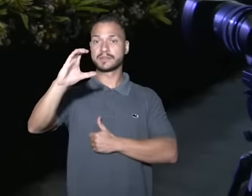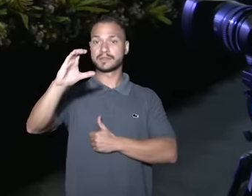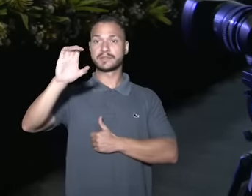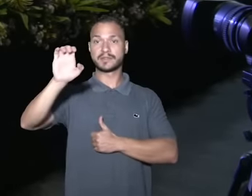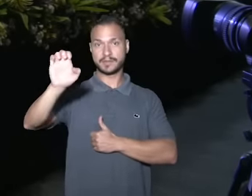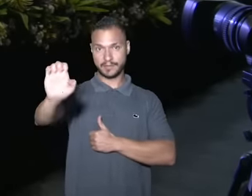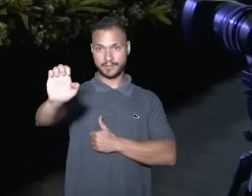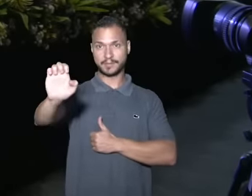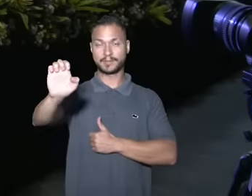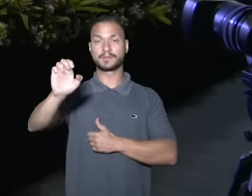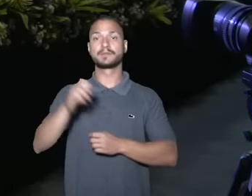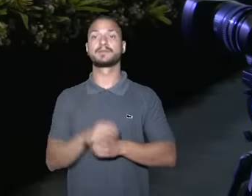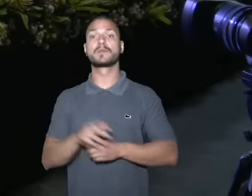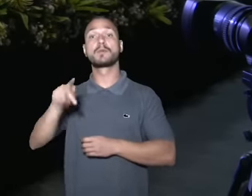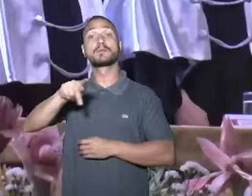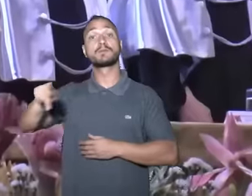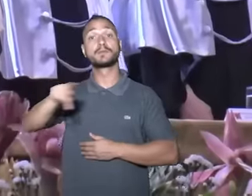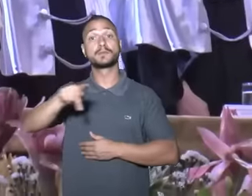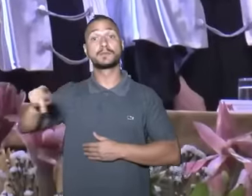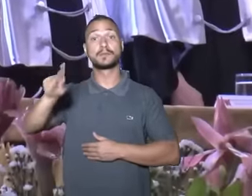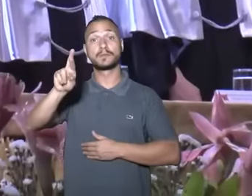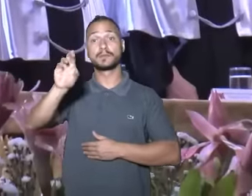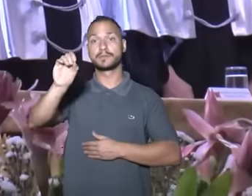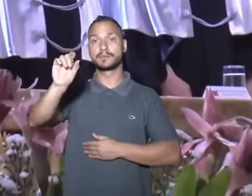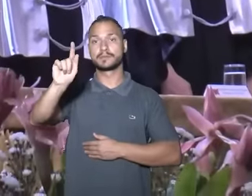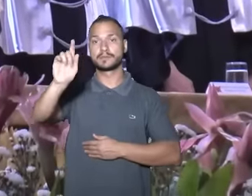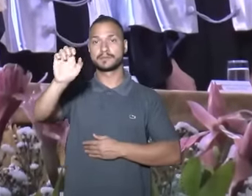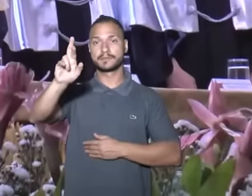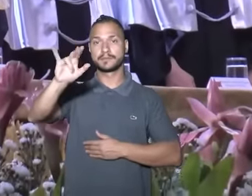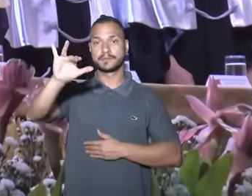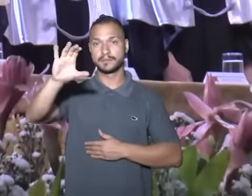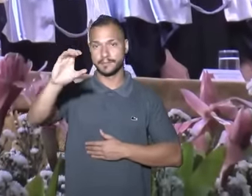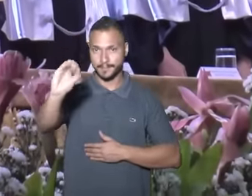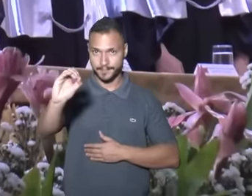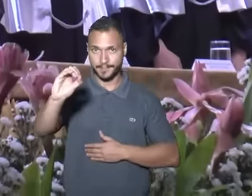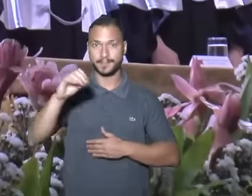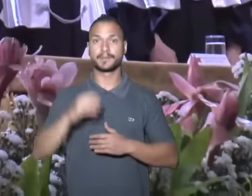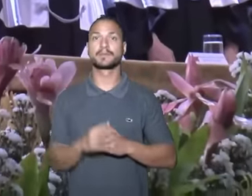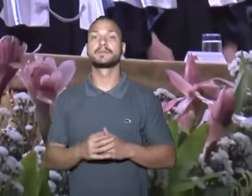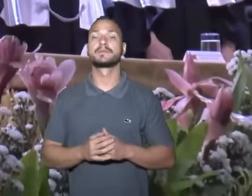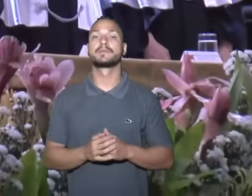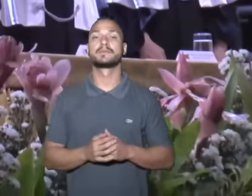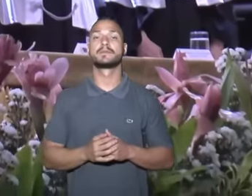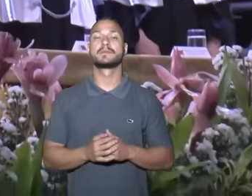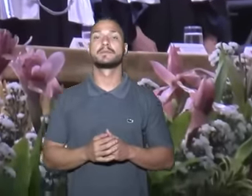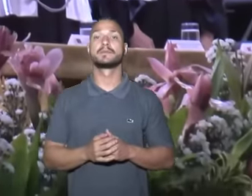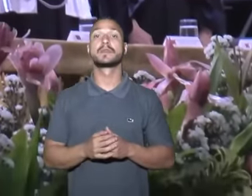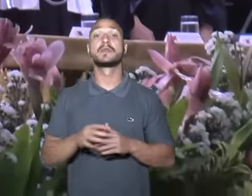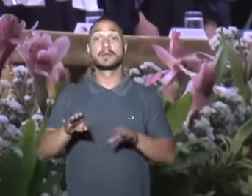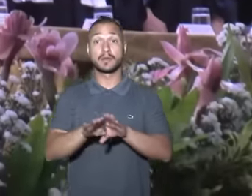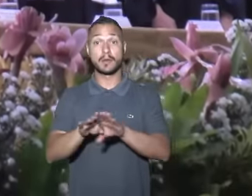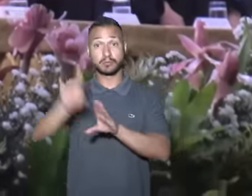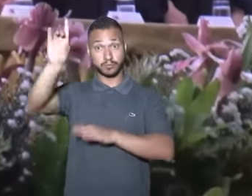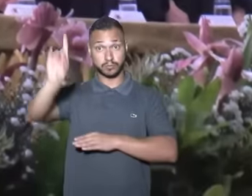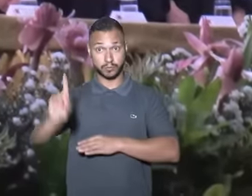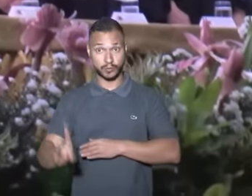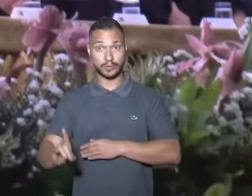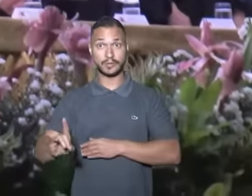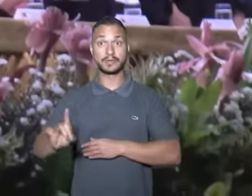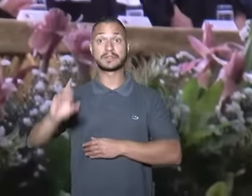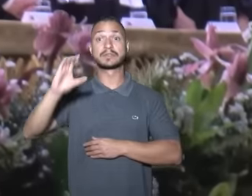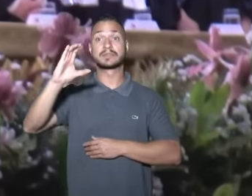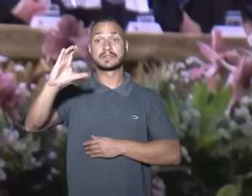Exatas e Tecnológicas, professor Rogério Fuscaldi Leles. E o diretor do Centro de